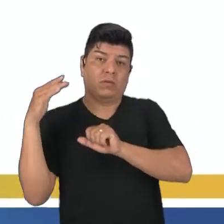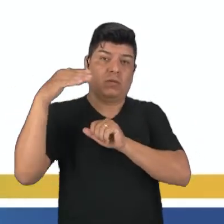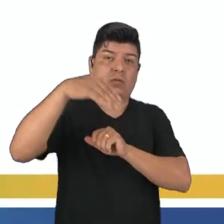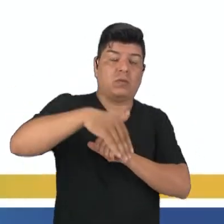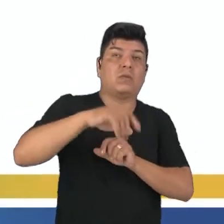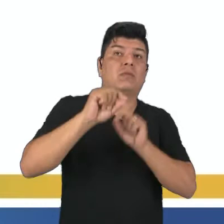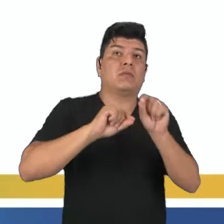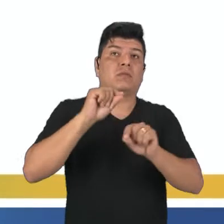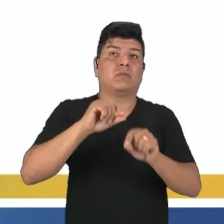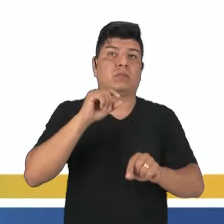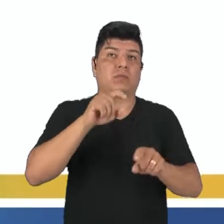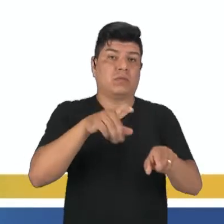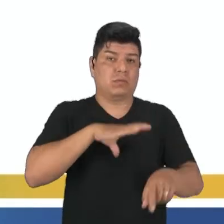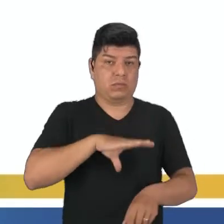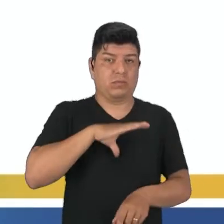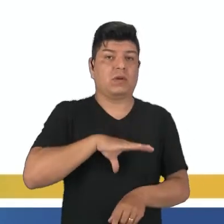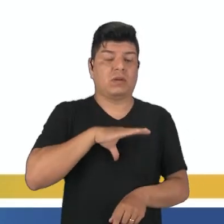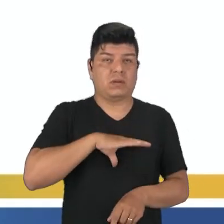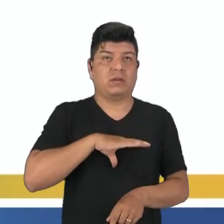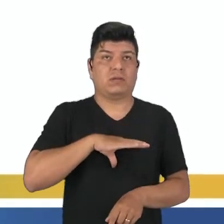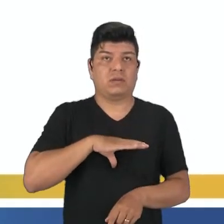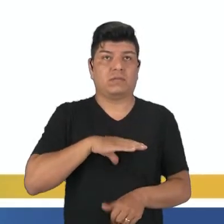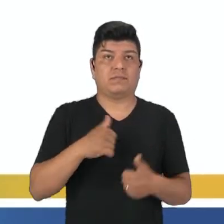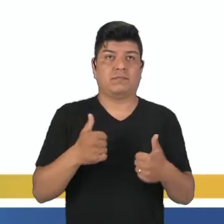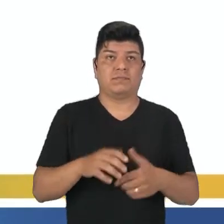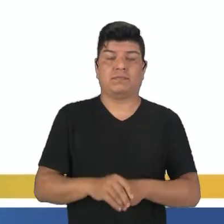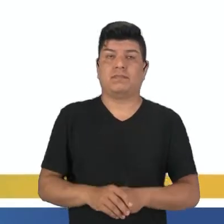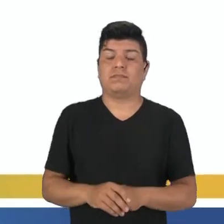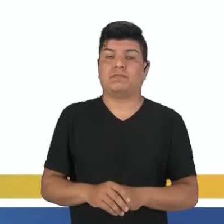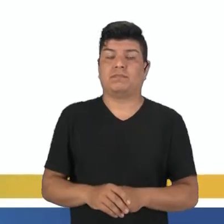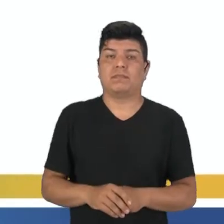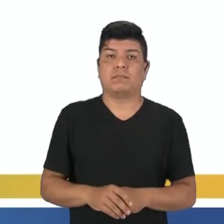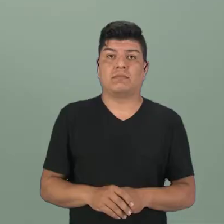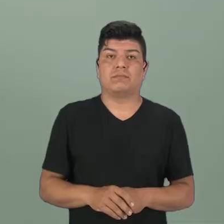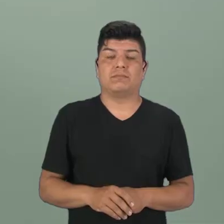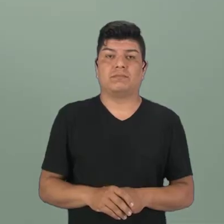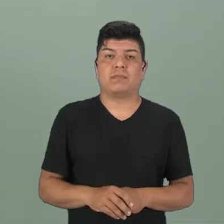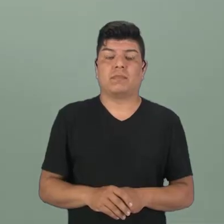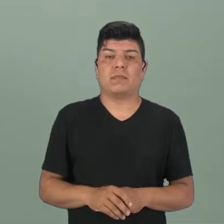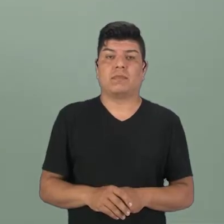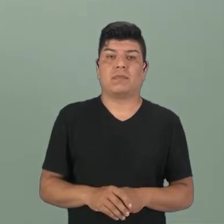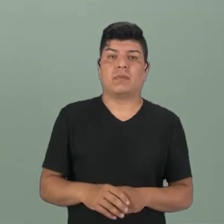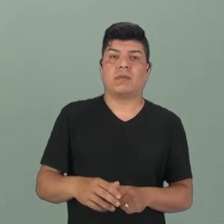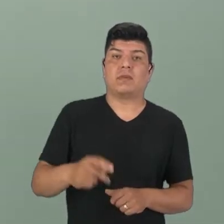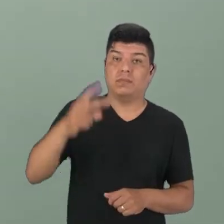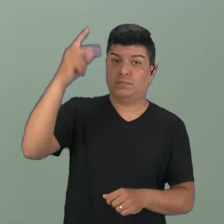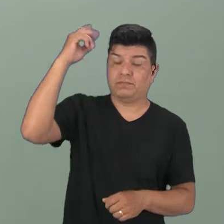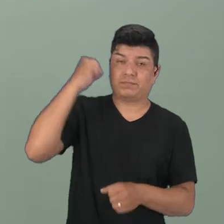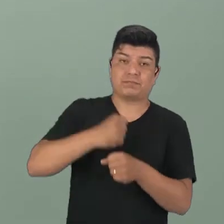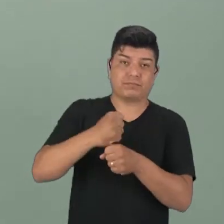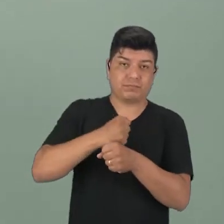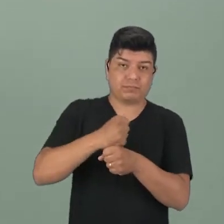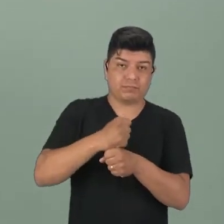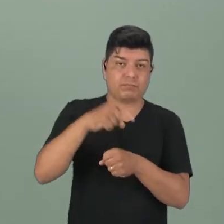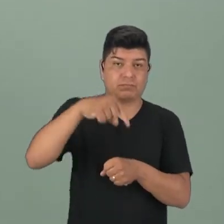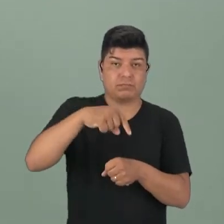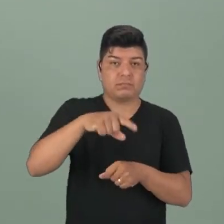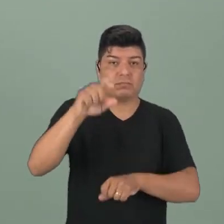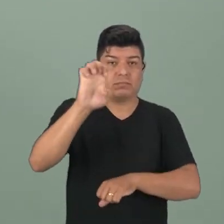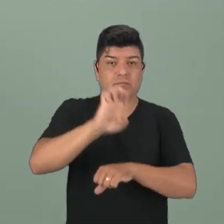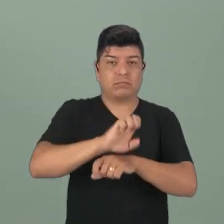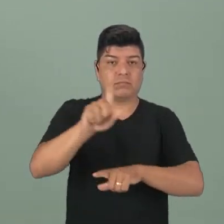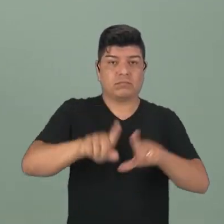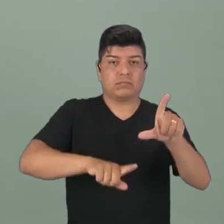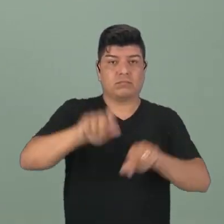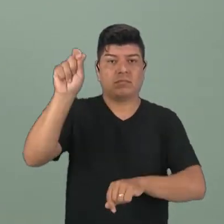a ser predominantemente urbana. Ou seja, muitos anos aqui no estado do Acre, a maioria